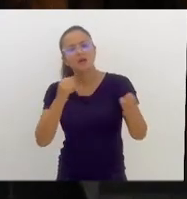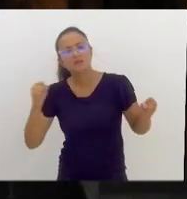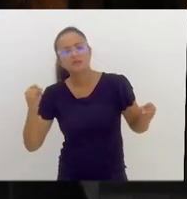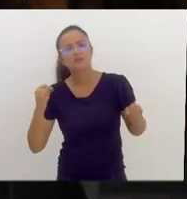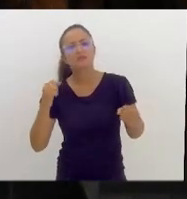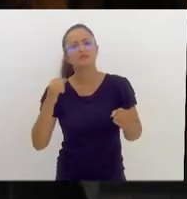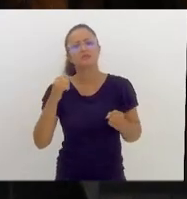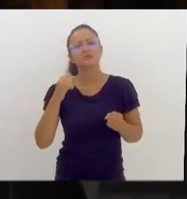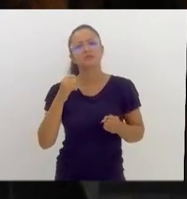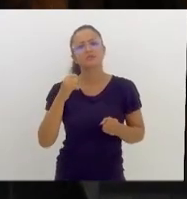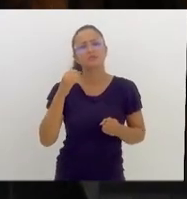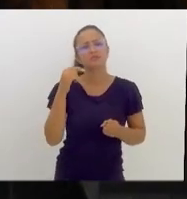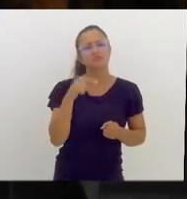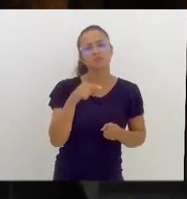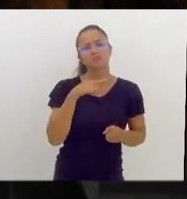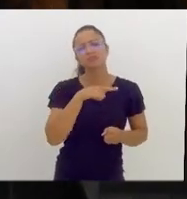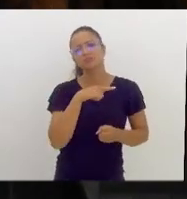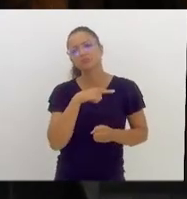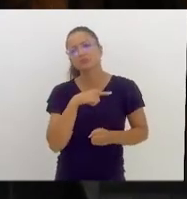a novos